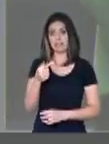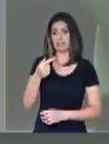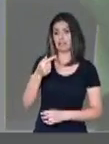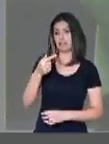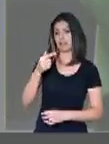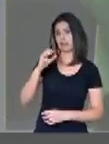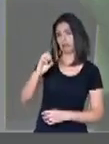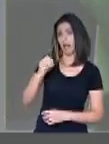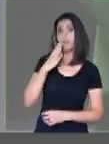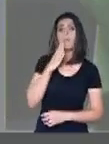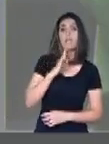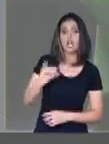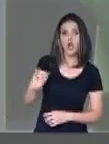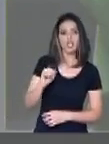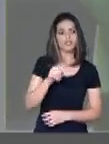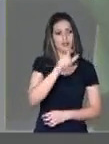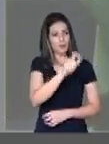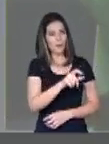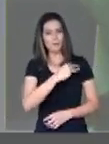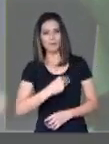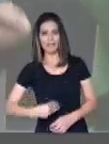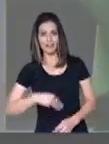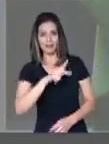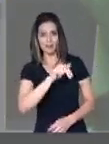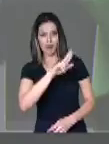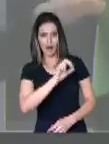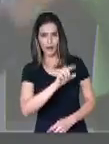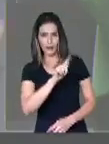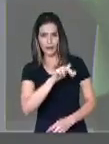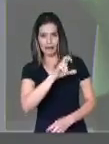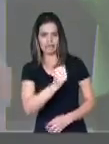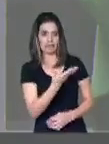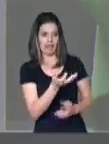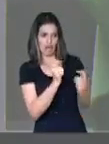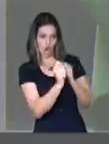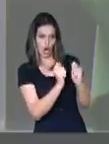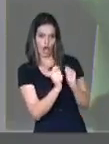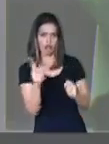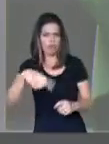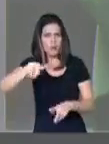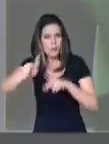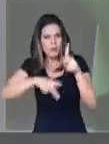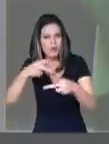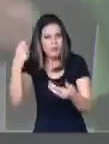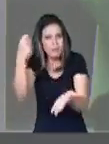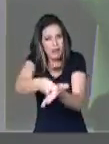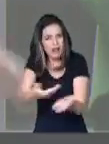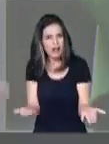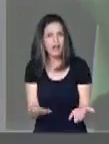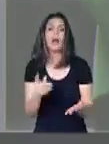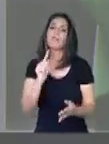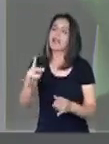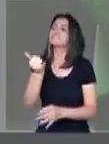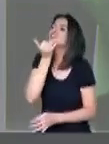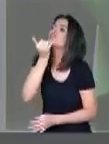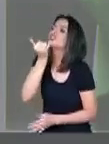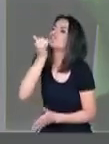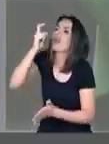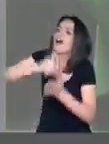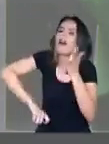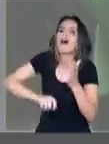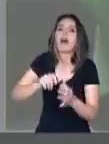Paulo Guedes quer fazer no lombo desses trabalhadores e dessas trabalhadoras, enquanto concede 83 bilhões para